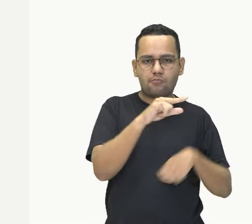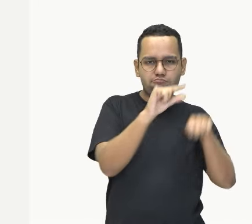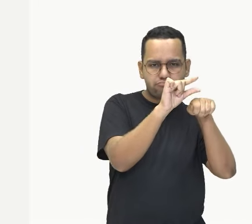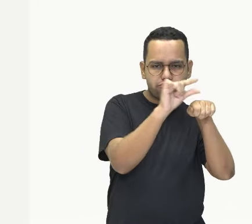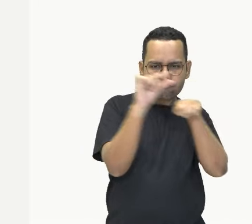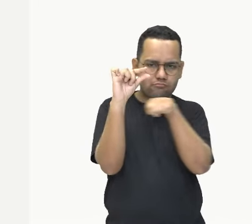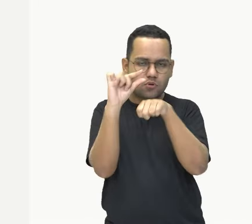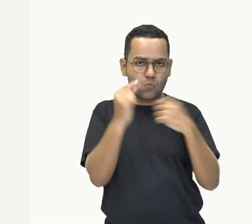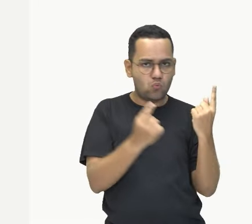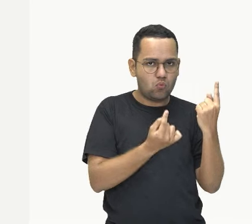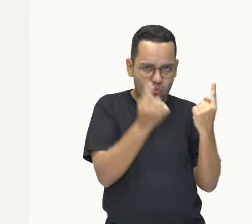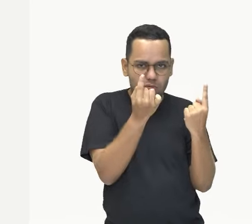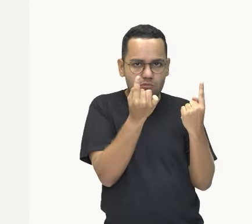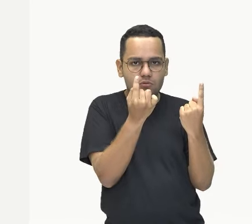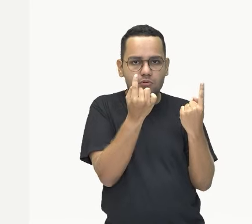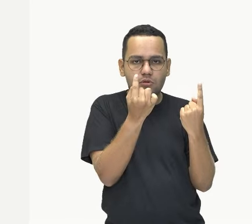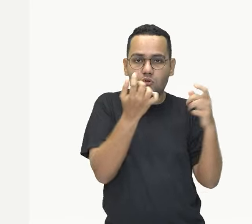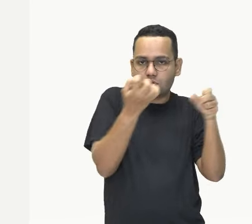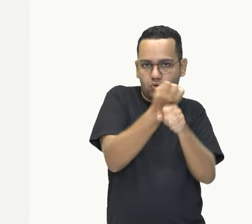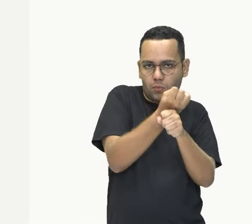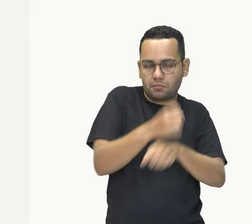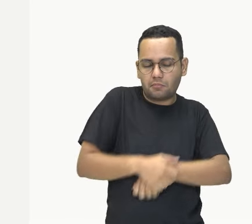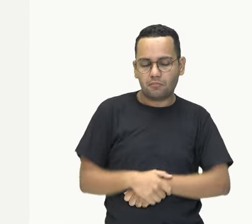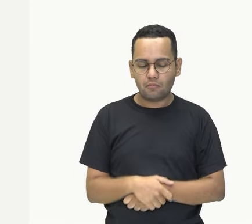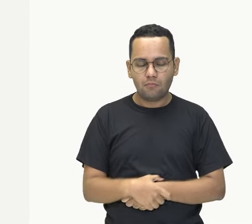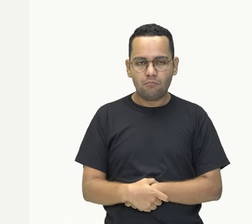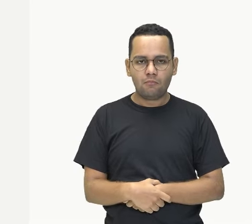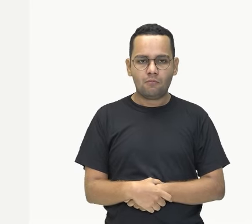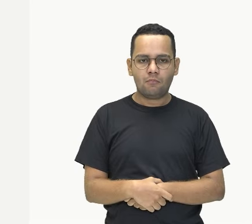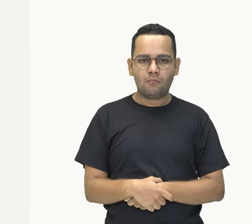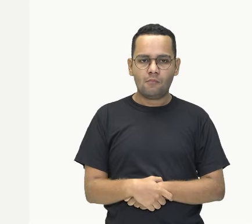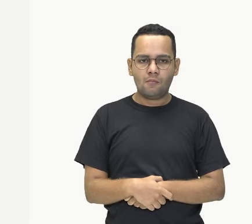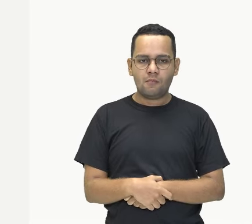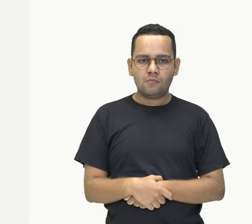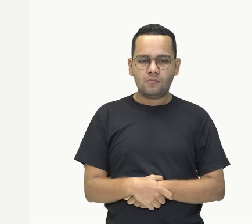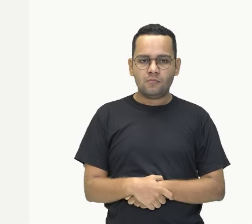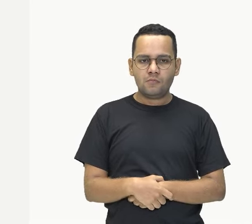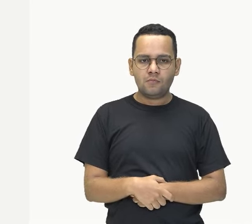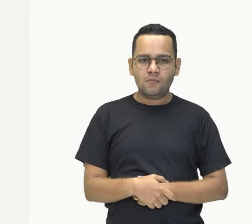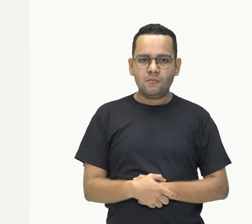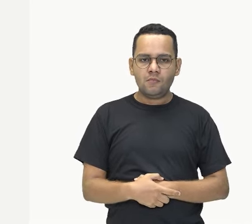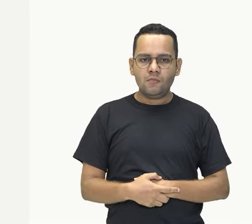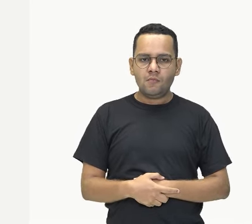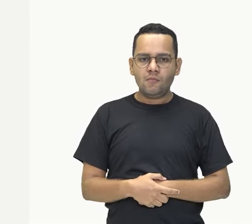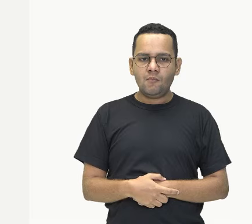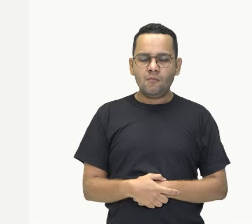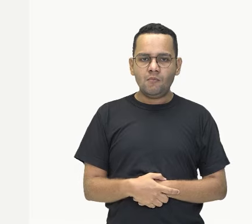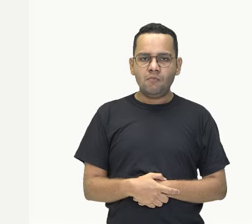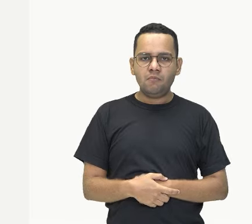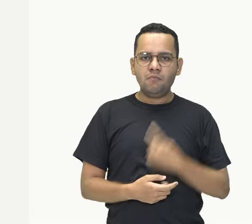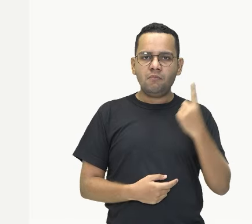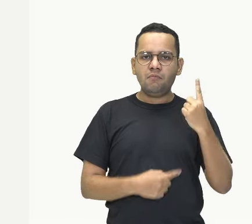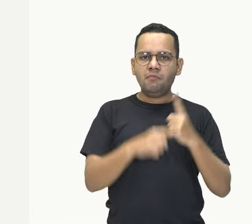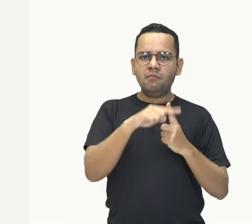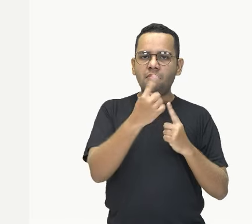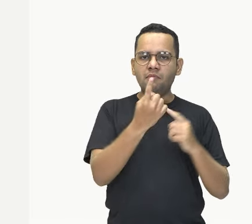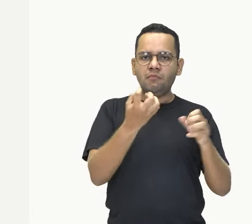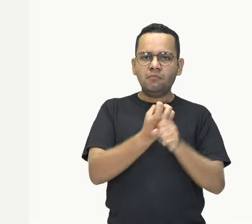ó, 1 e aqui também o 1. Agora, a pergunta mais difícil de todas. 1 mais 1?